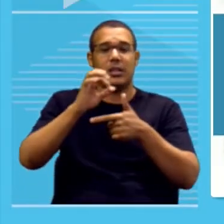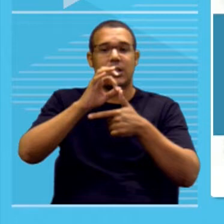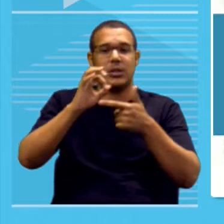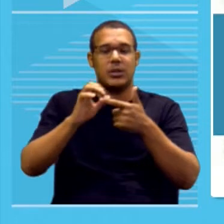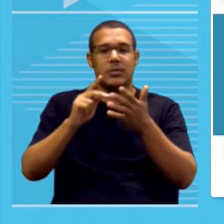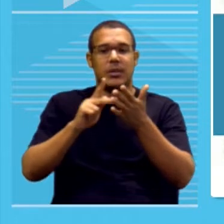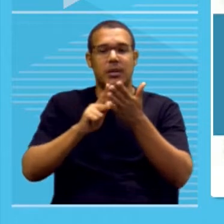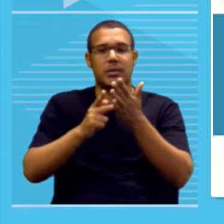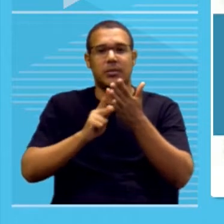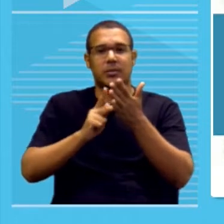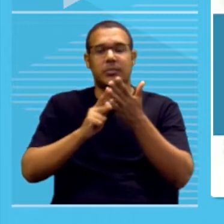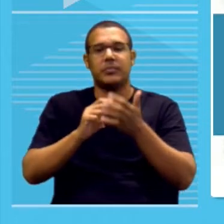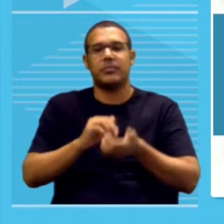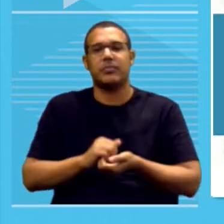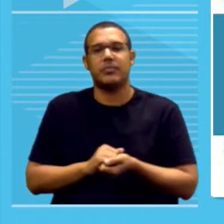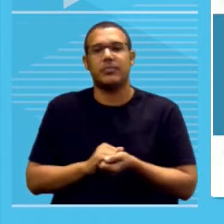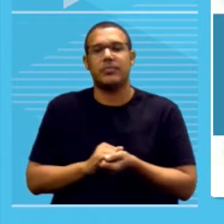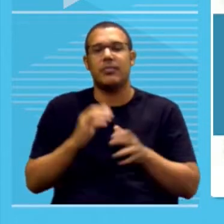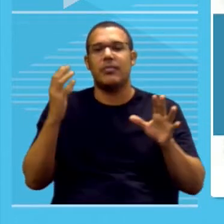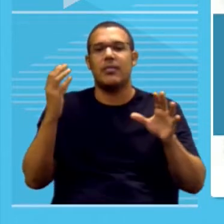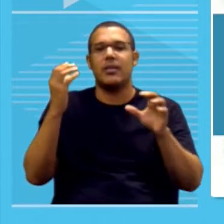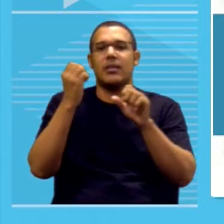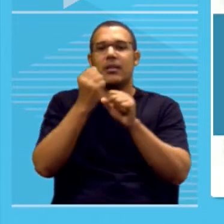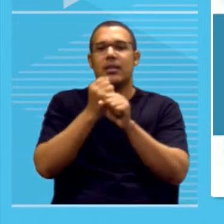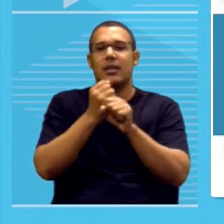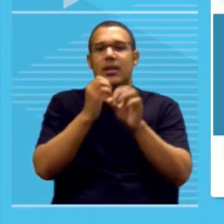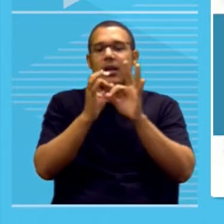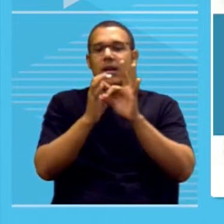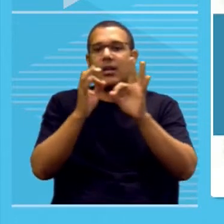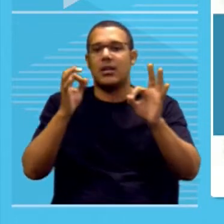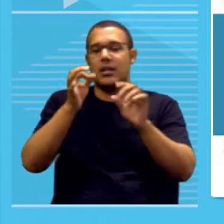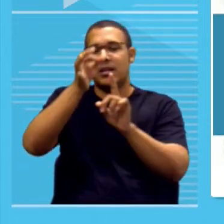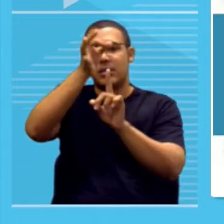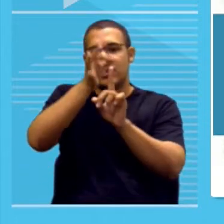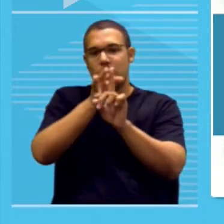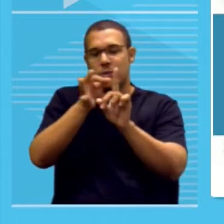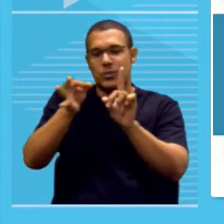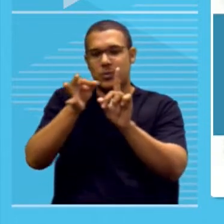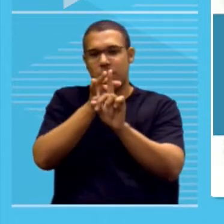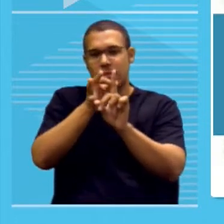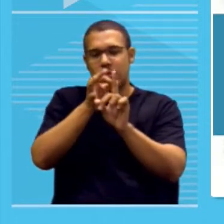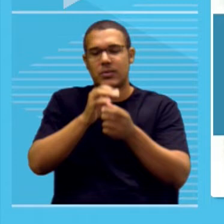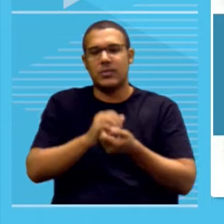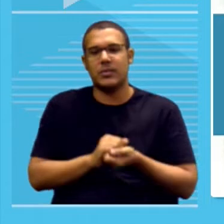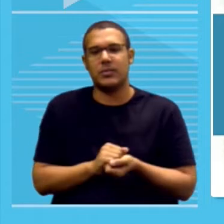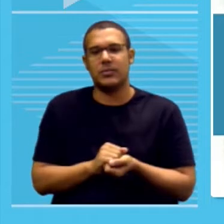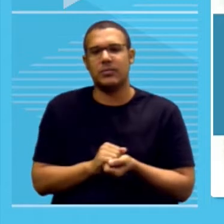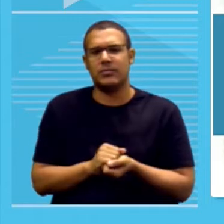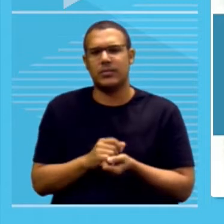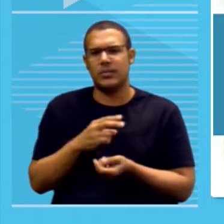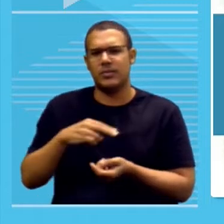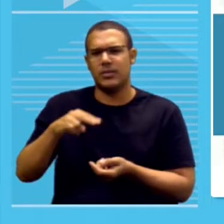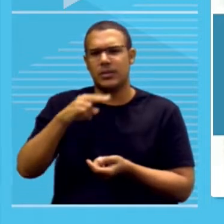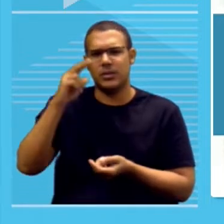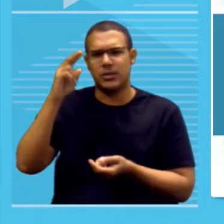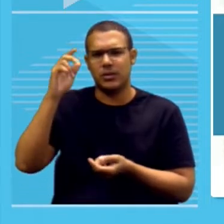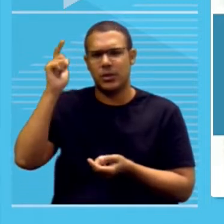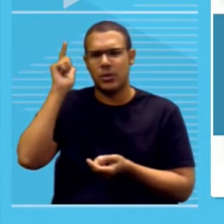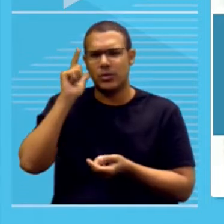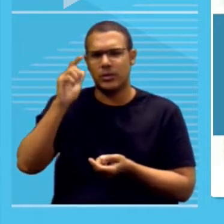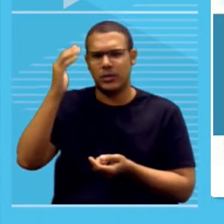que parte Professor cálculo da distância entre dois pontos vocês conseguiram memorizar